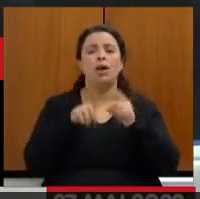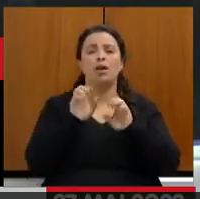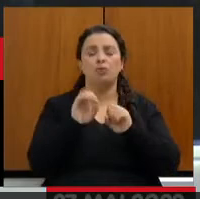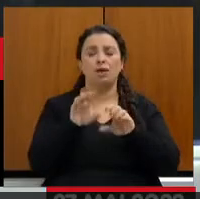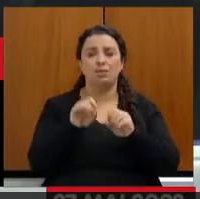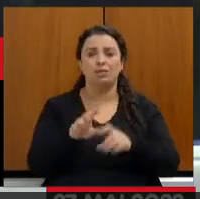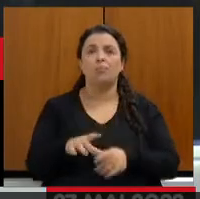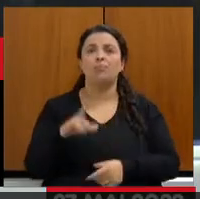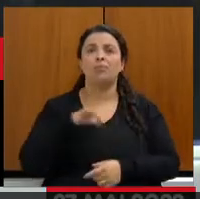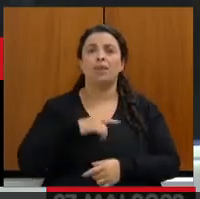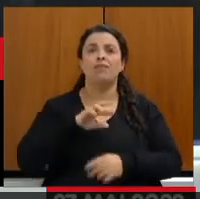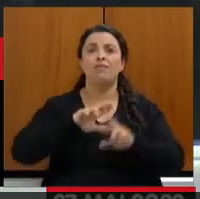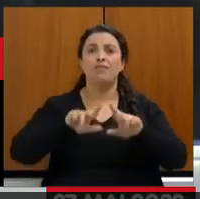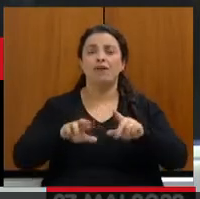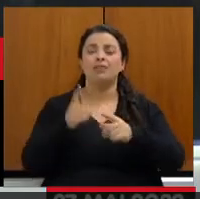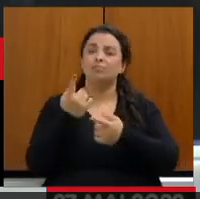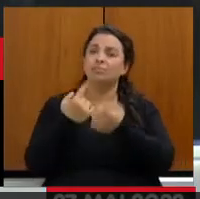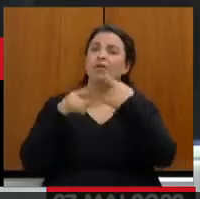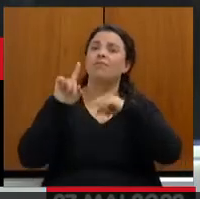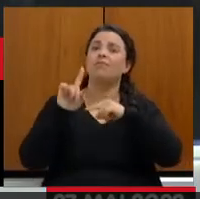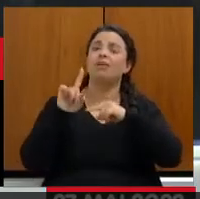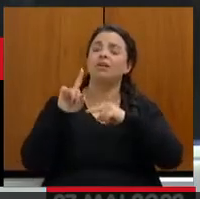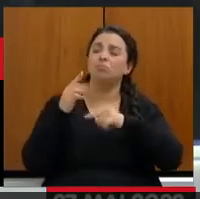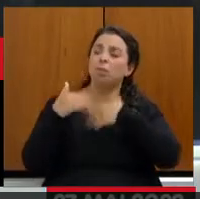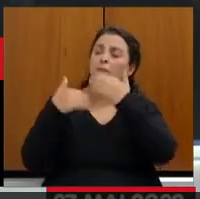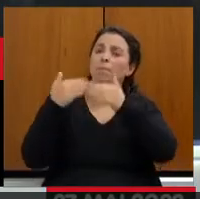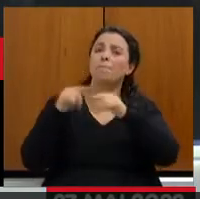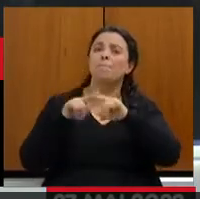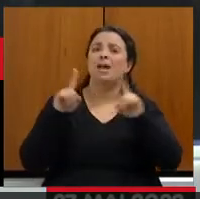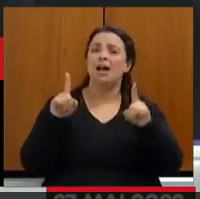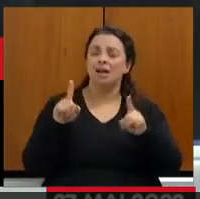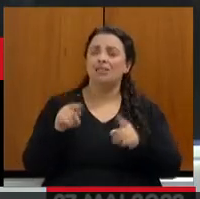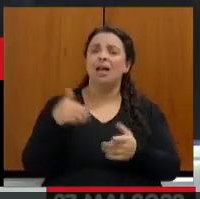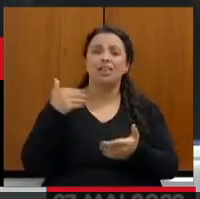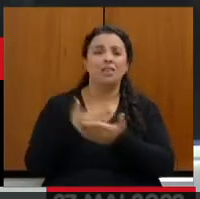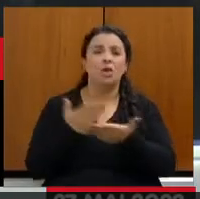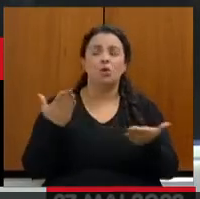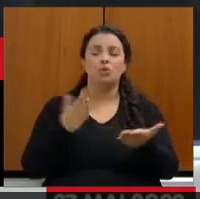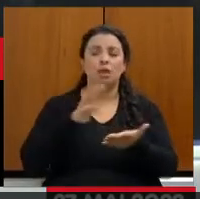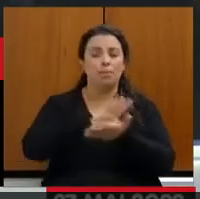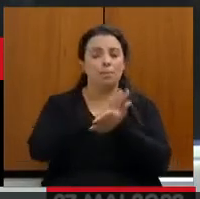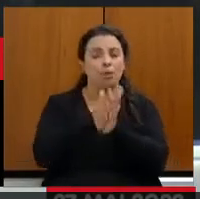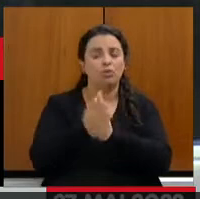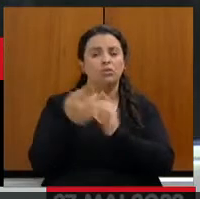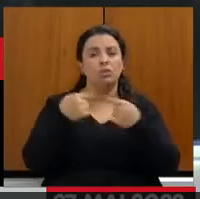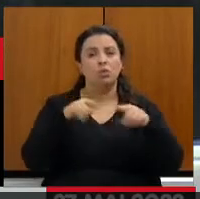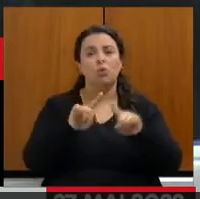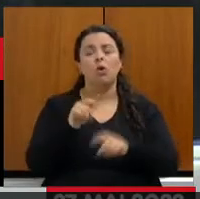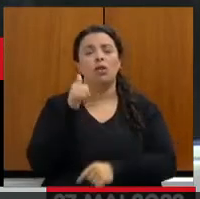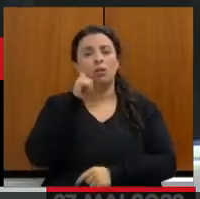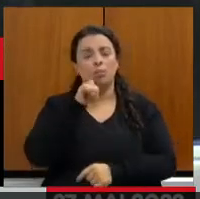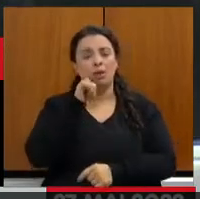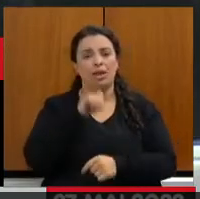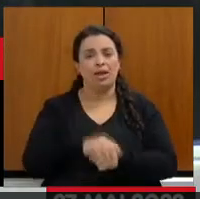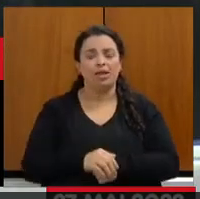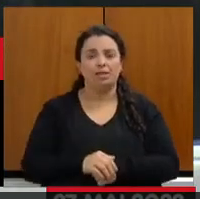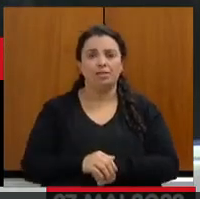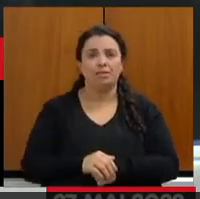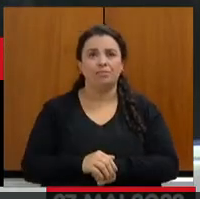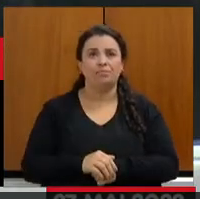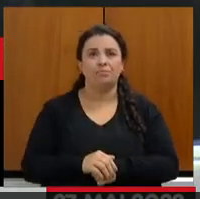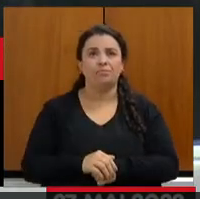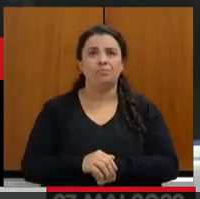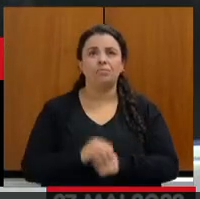conhecida avanços ainda há um grande preconceito colocar as mulheres podemos ver uma